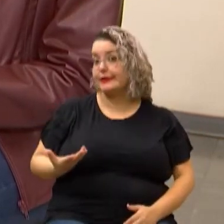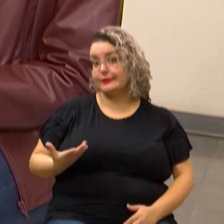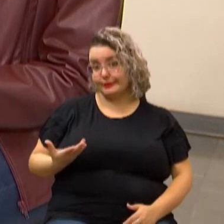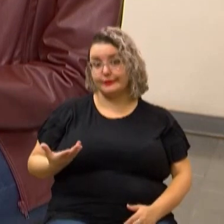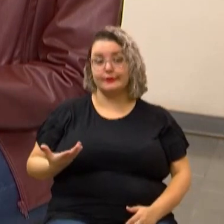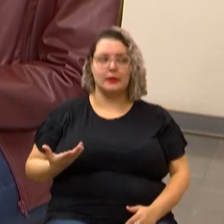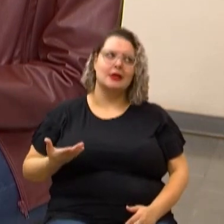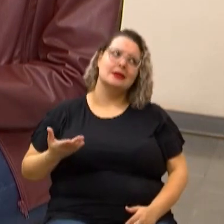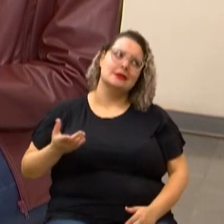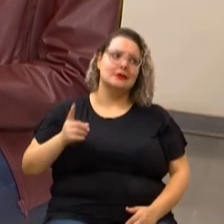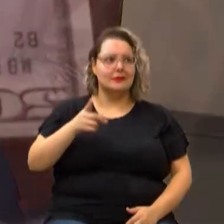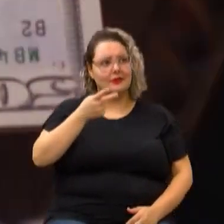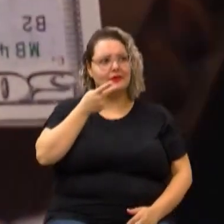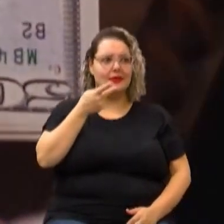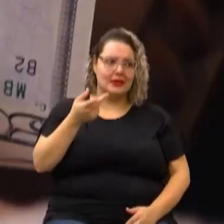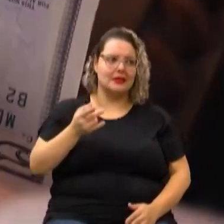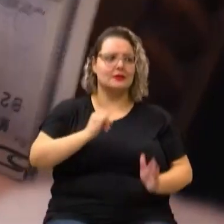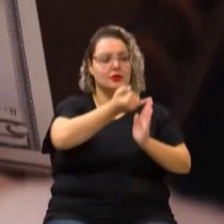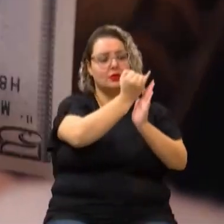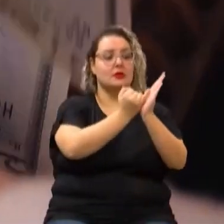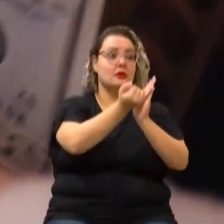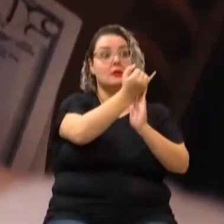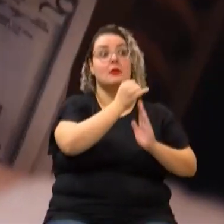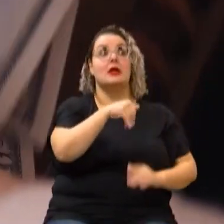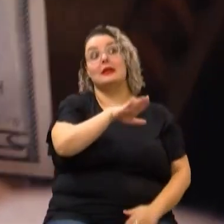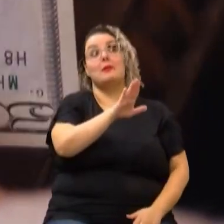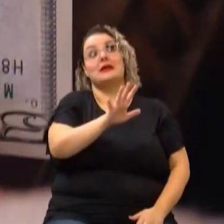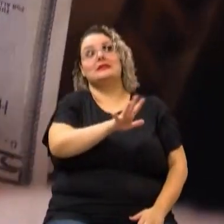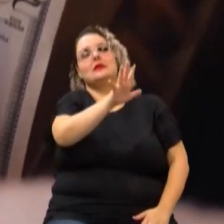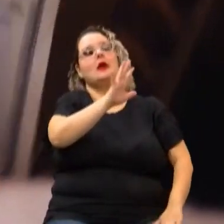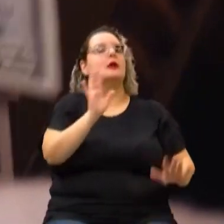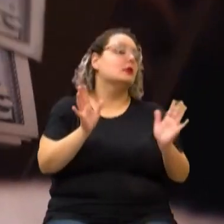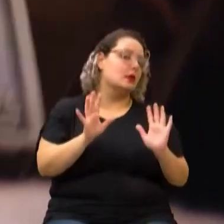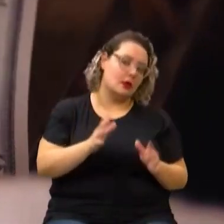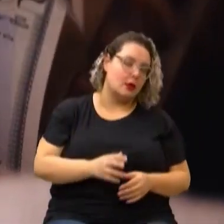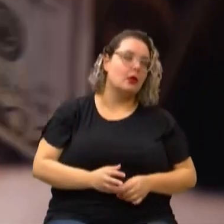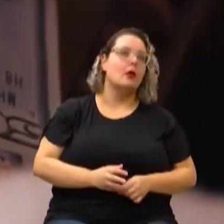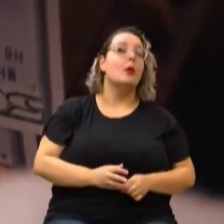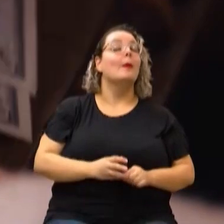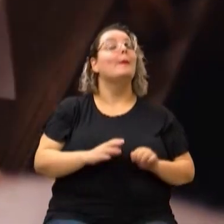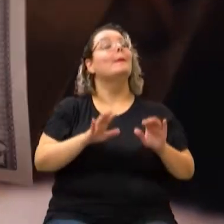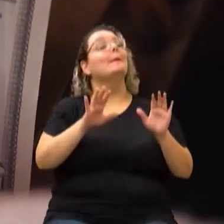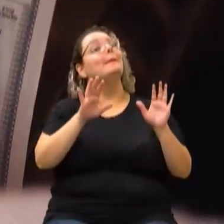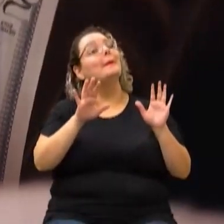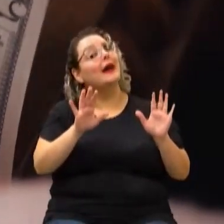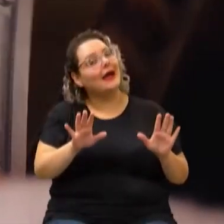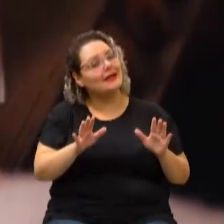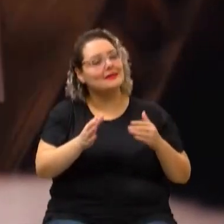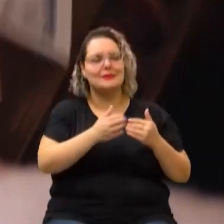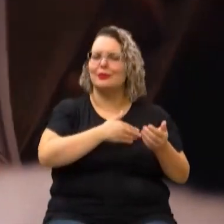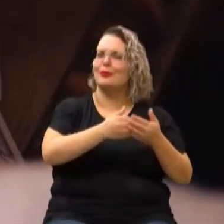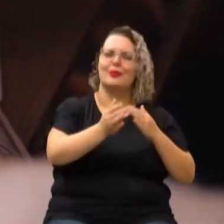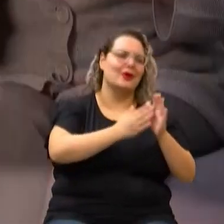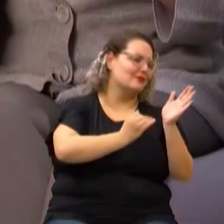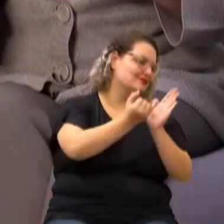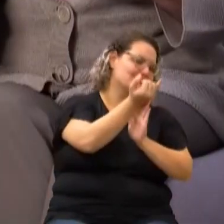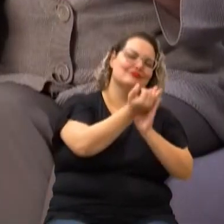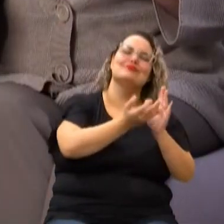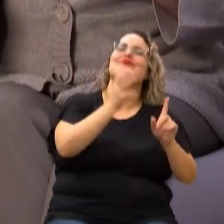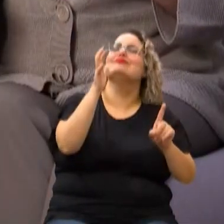né? Exato. Sendo assim, a minha capacidade de poder real de compra, ela diminui. Se eu